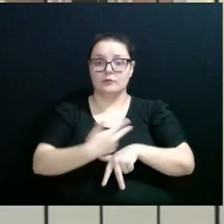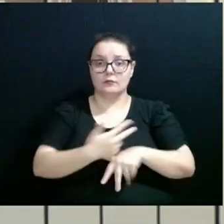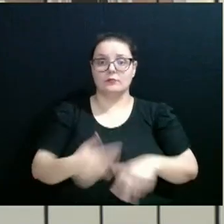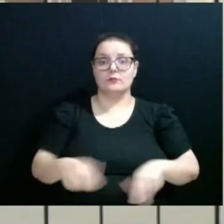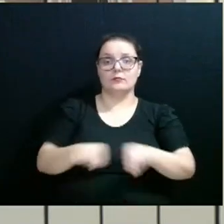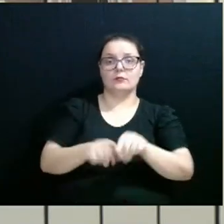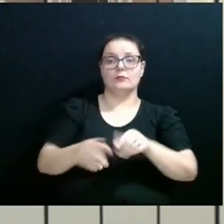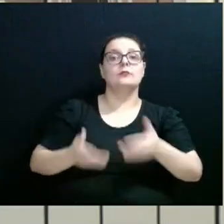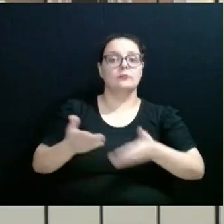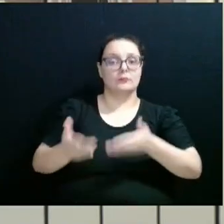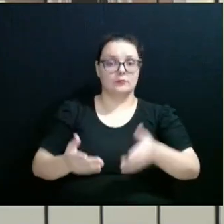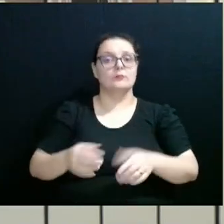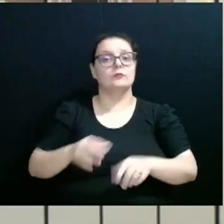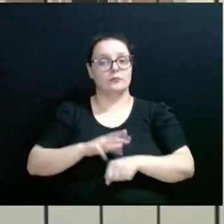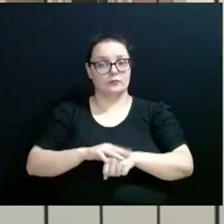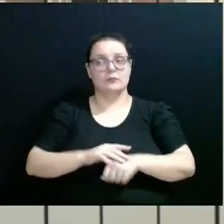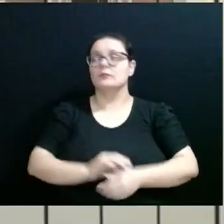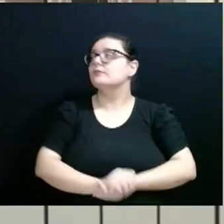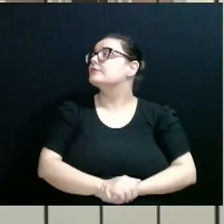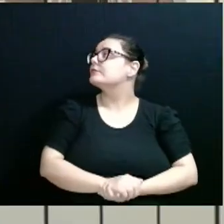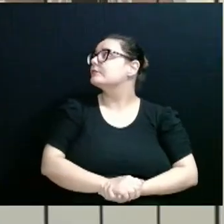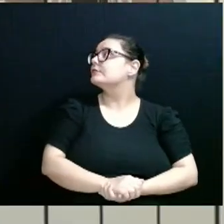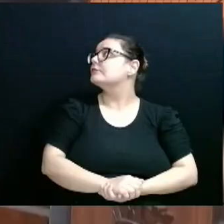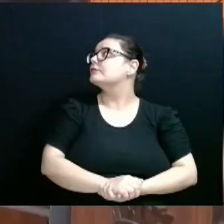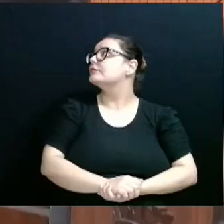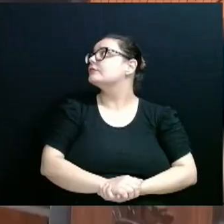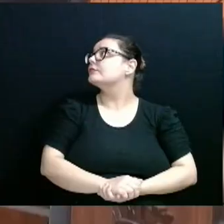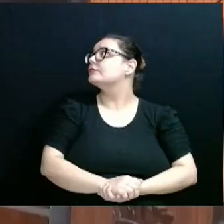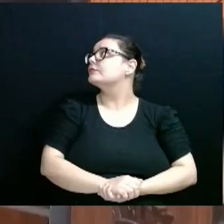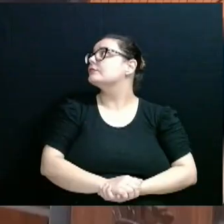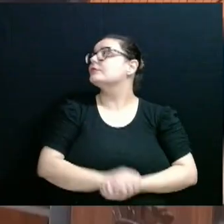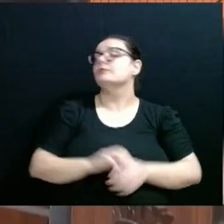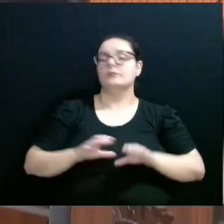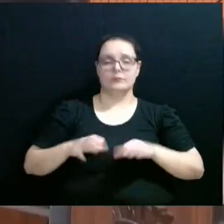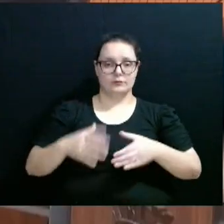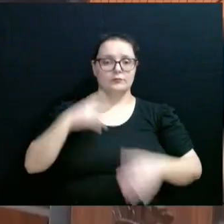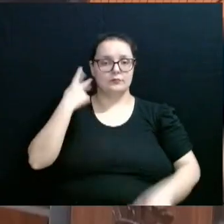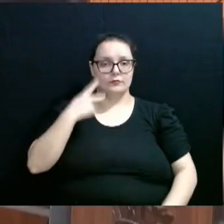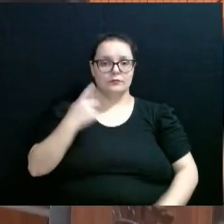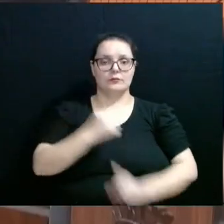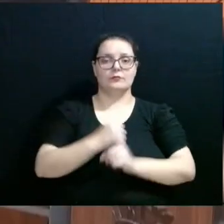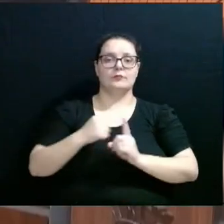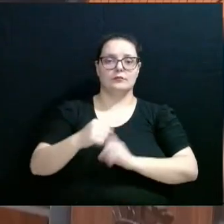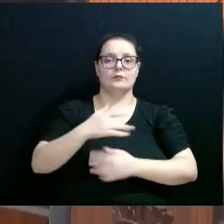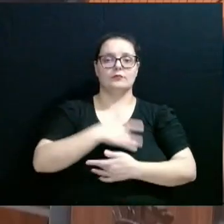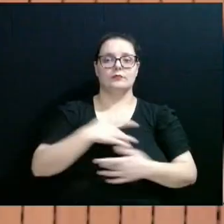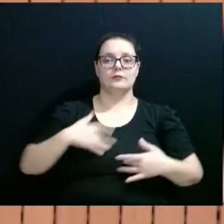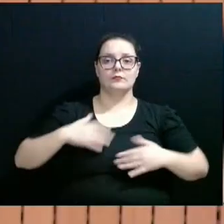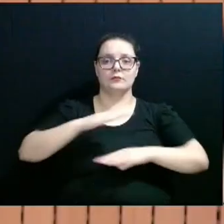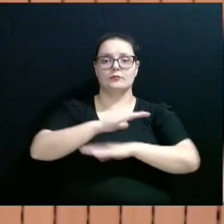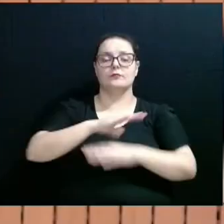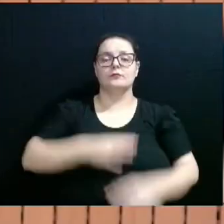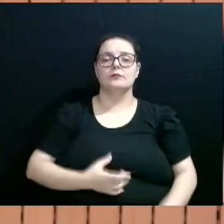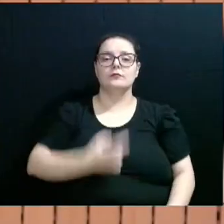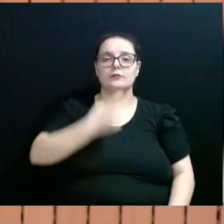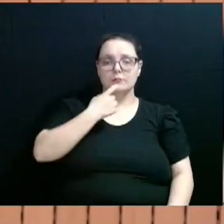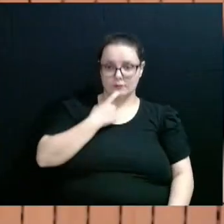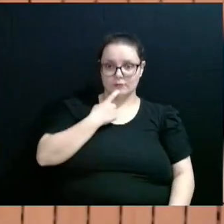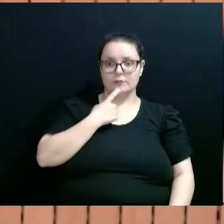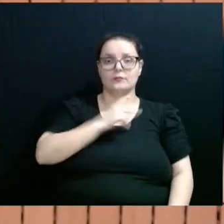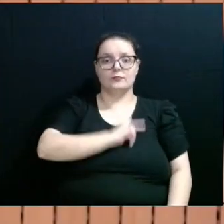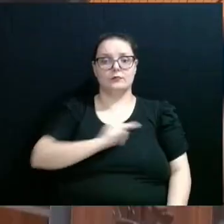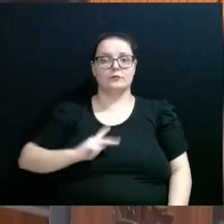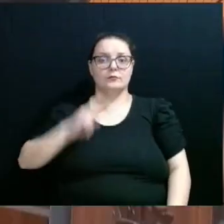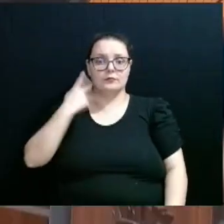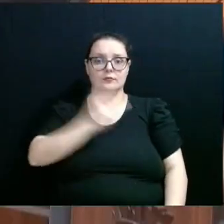tratamento da doença. A Comissão de Política Social e Saúde da Câmara Municipal de Campinas, presidida pelo vereador